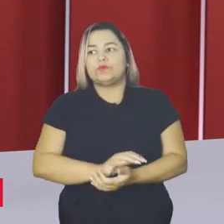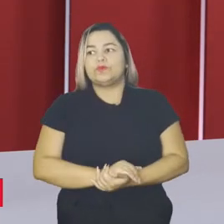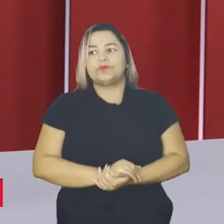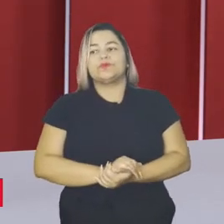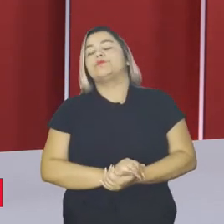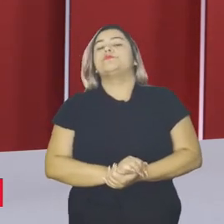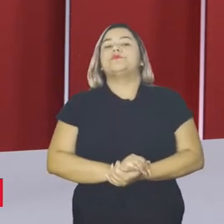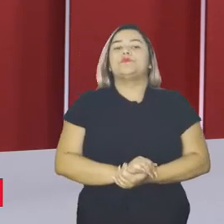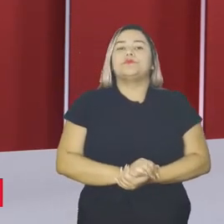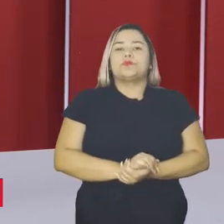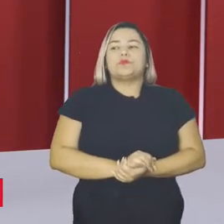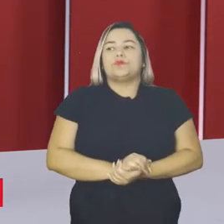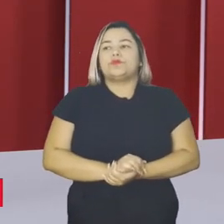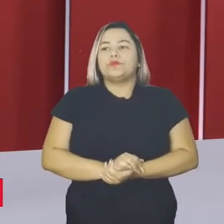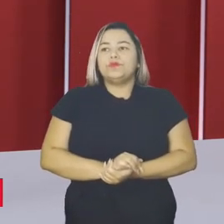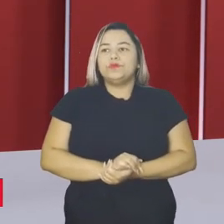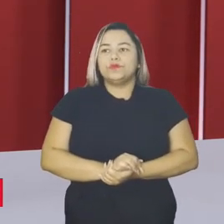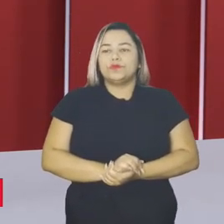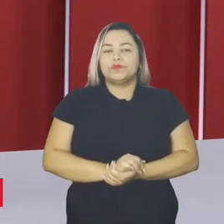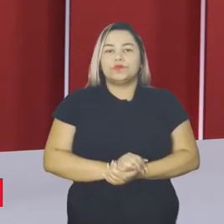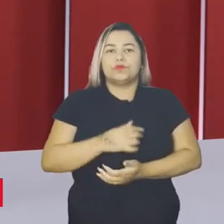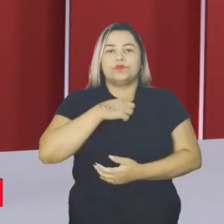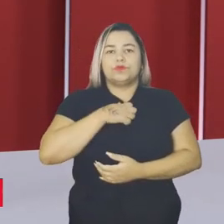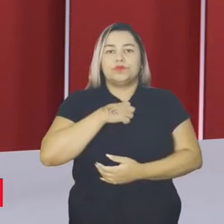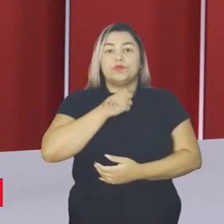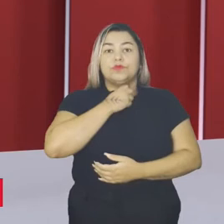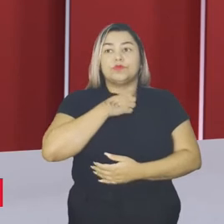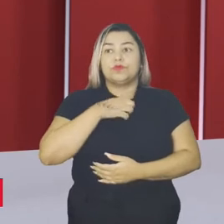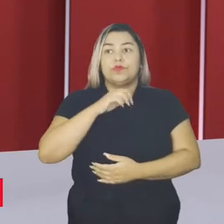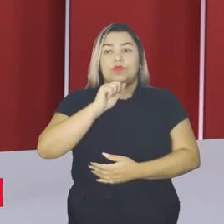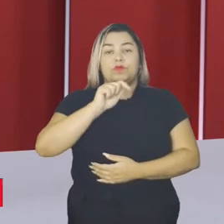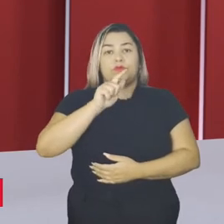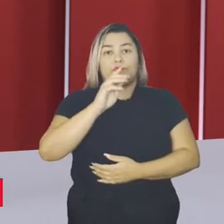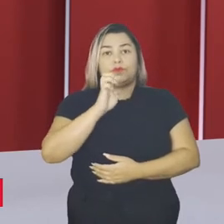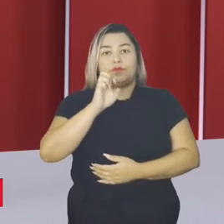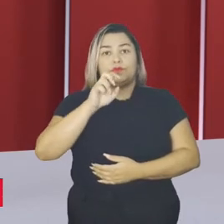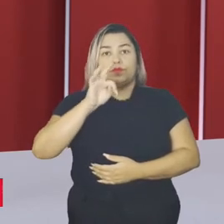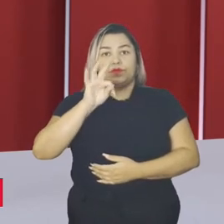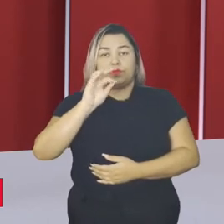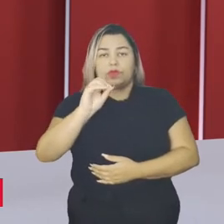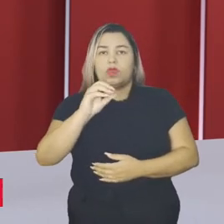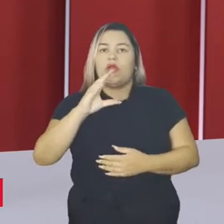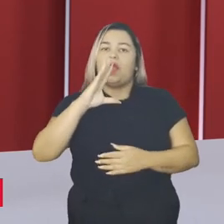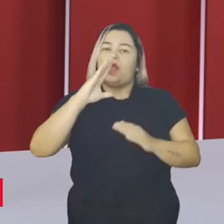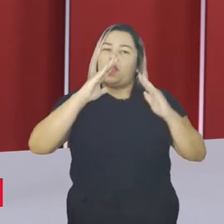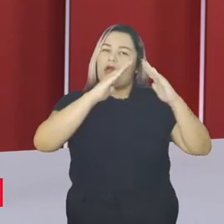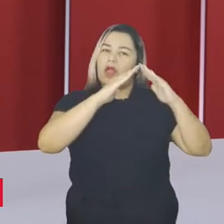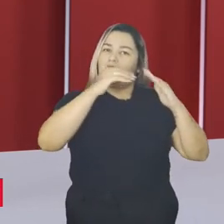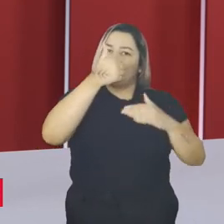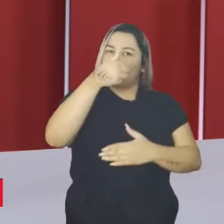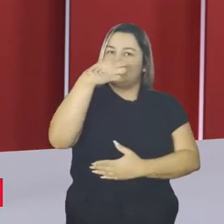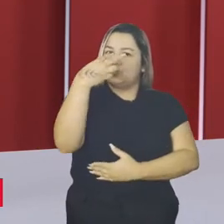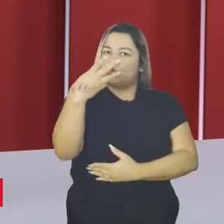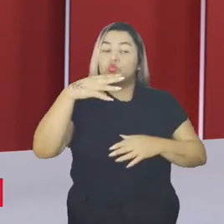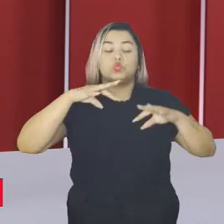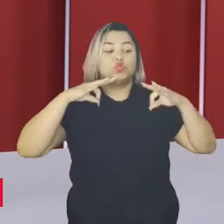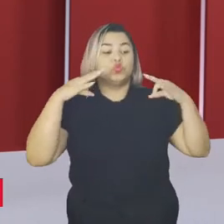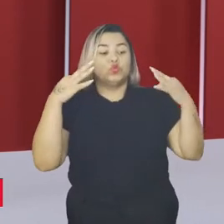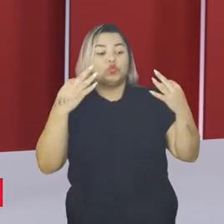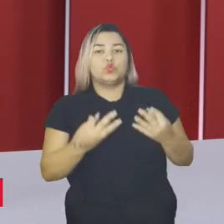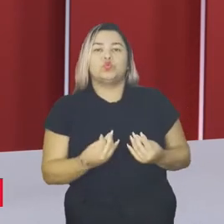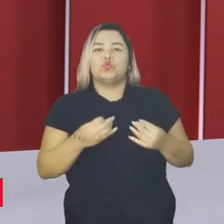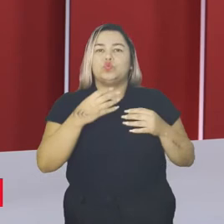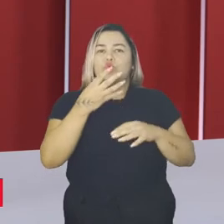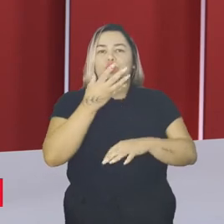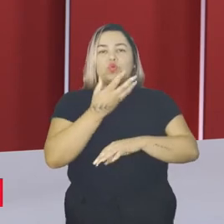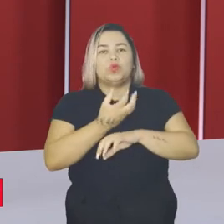como slogan aqui. E o Alberto Quirone também comenta aqui na Casa 13, todo o conteúdo é muito